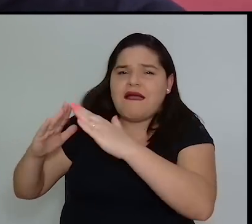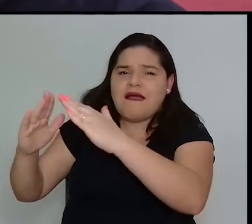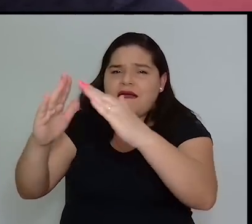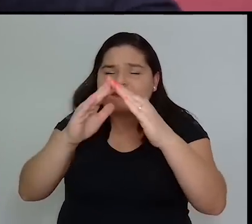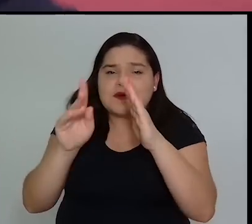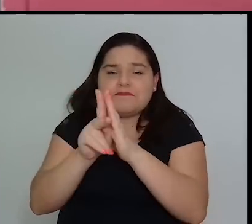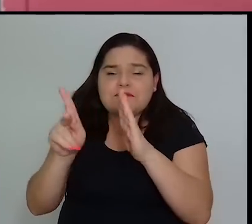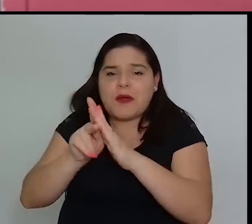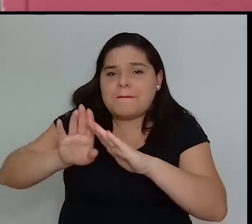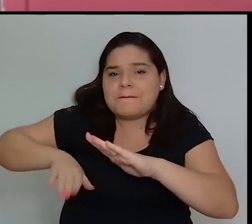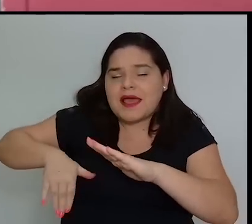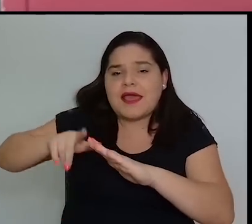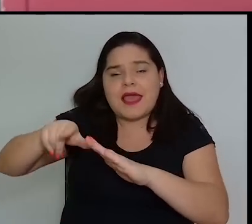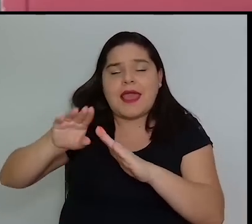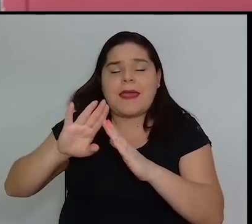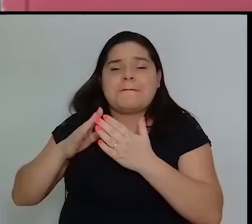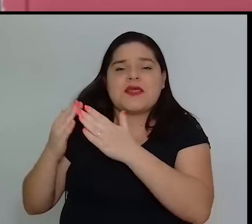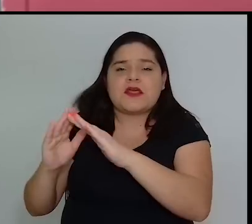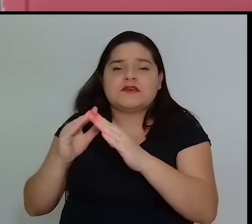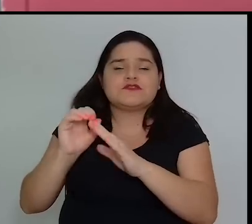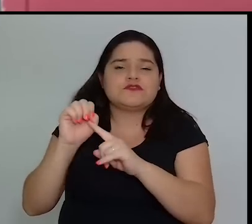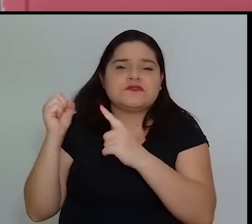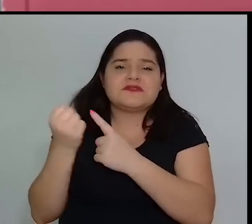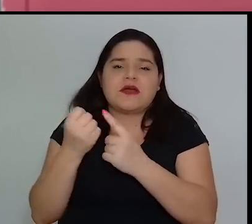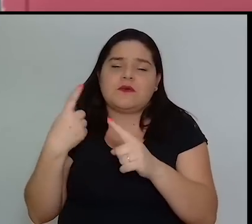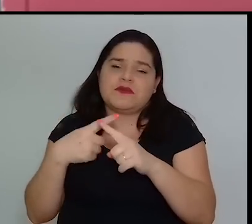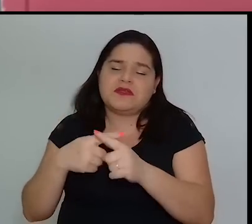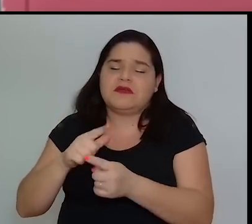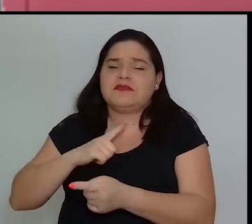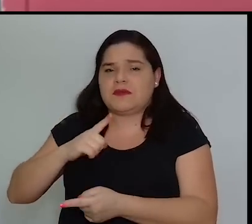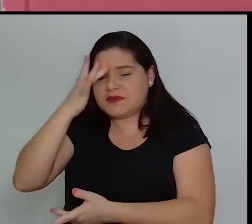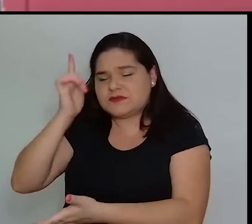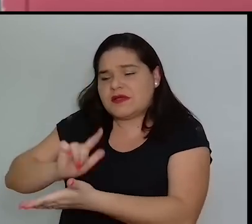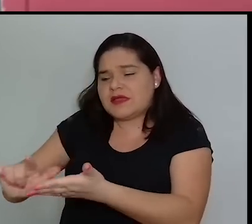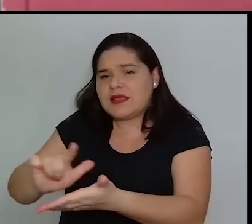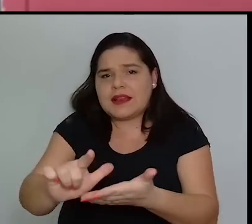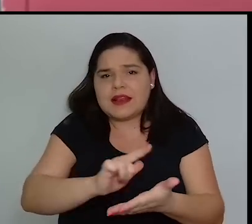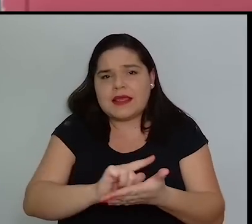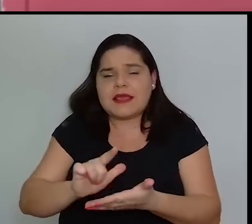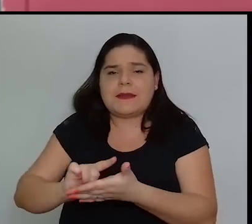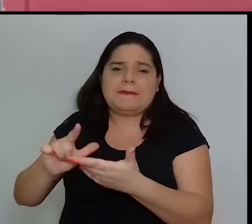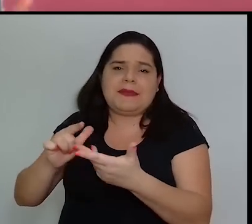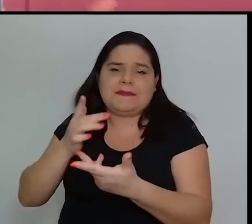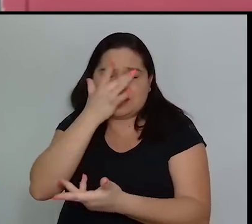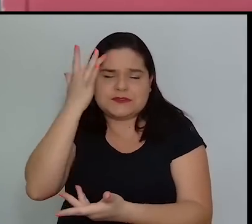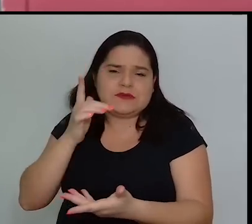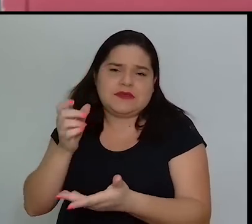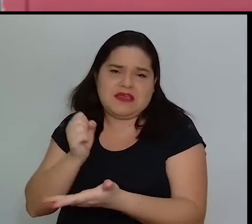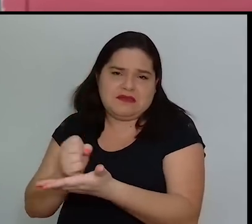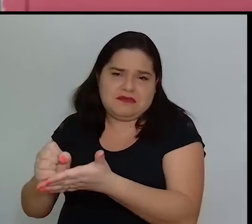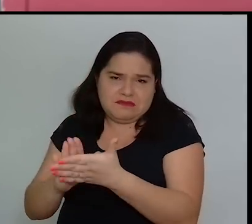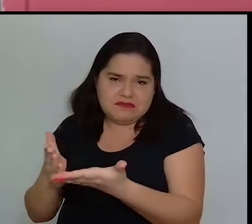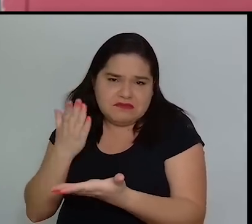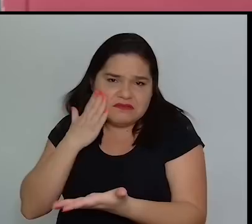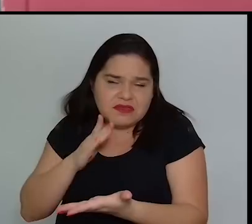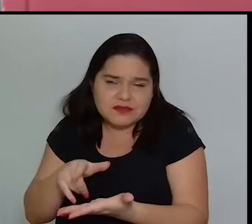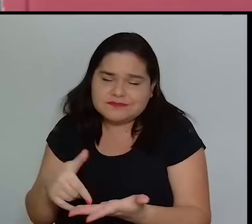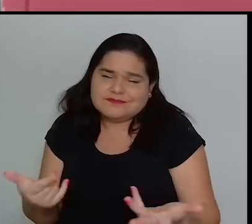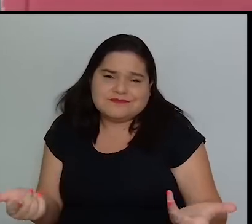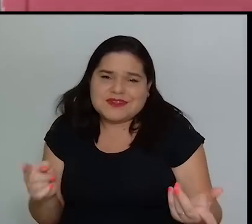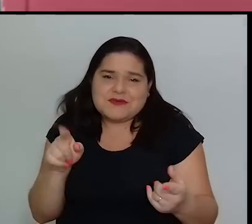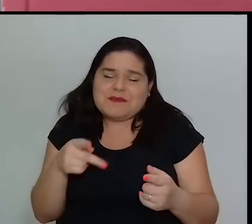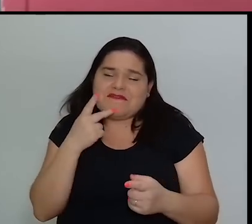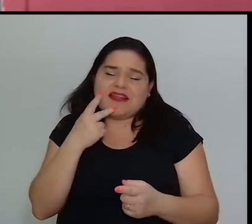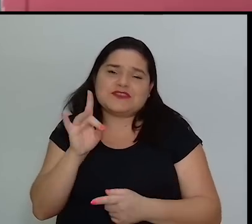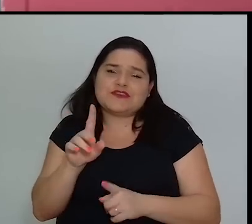Então são milionários sociais porque empregam na verdade faxineiros limpadores de piscina etc isso não é o suficiente para poder você dizer que é